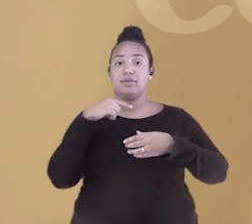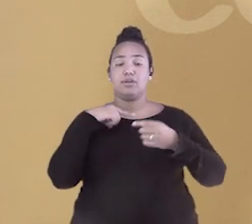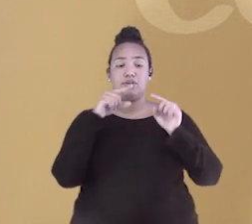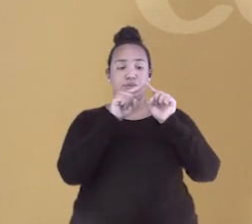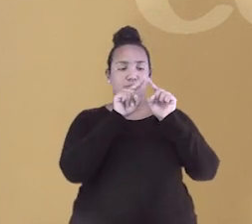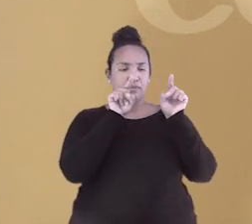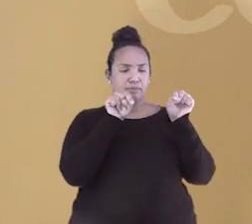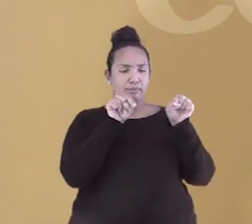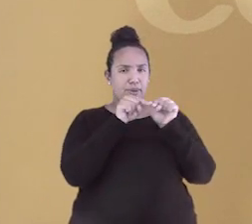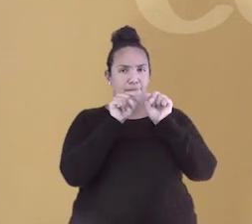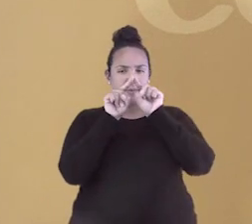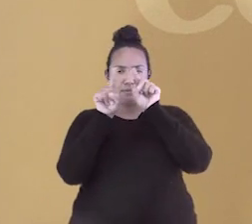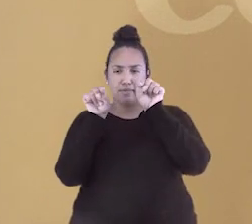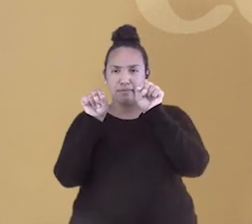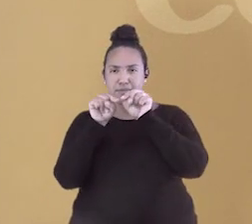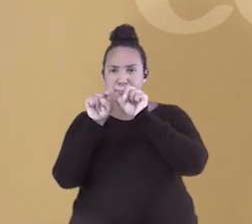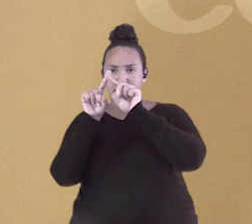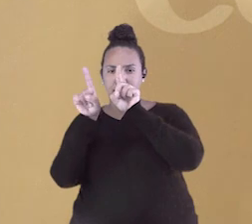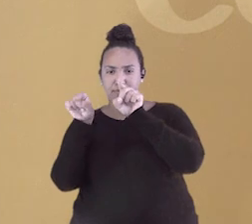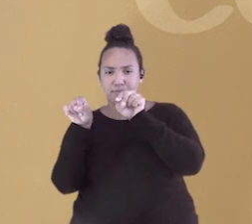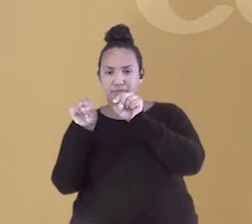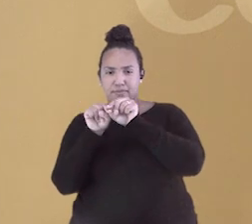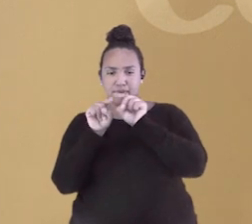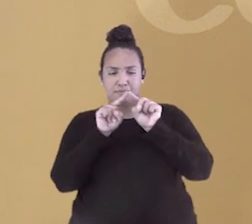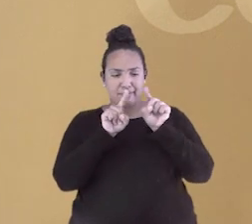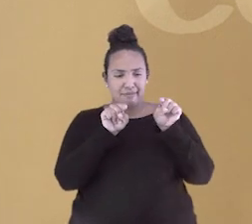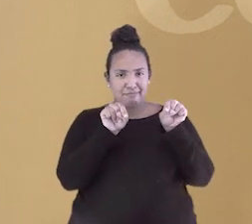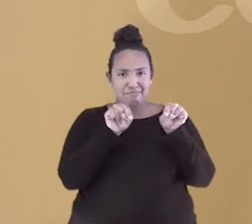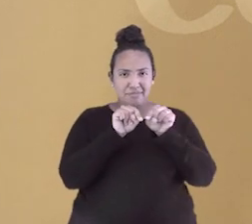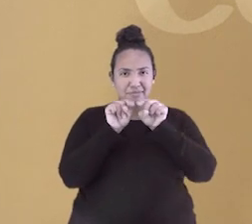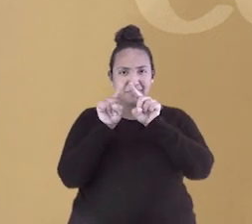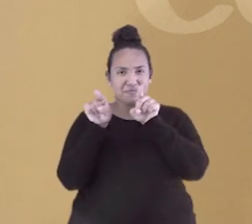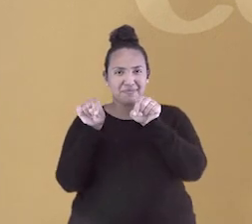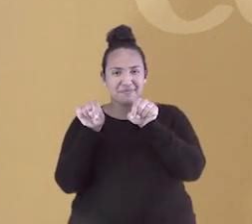parte plana, na composição da figura. Olha que interessante.